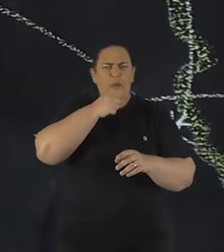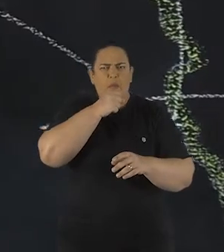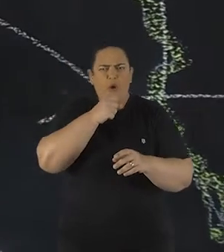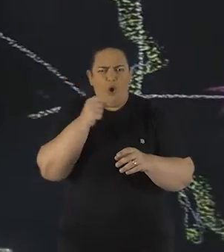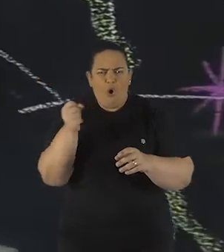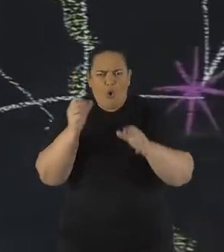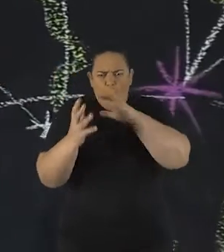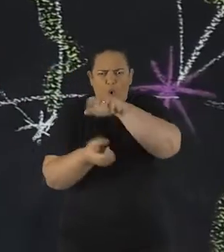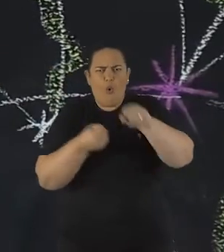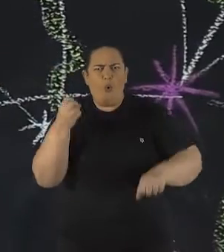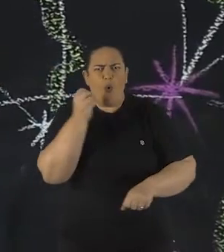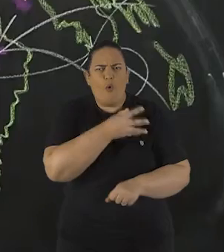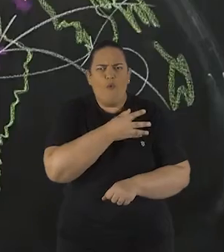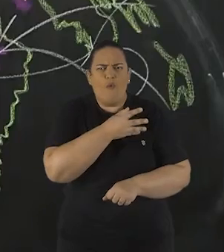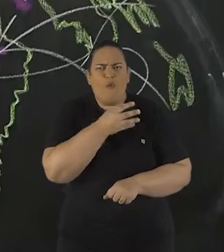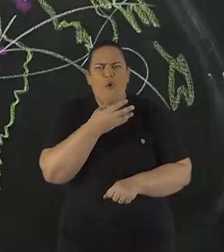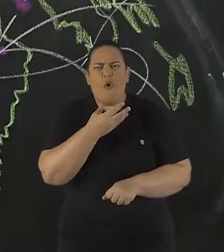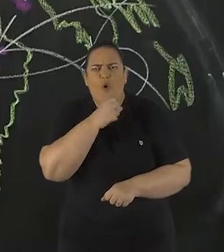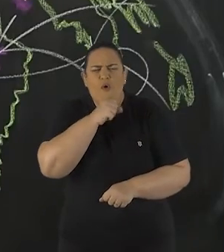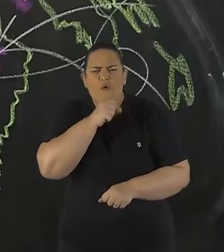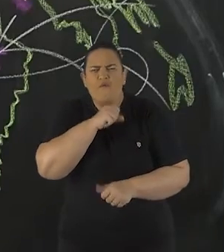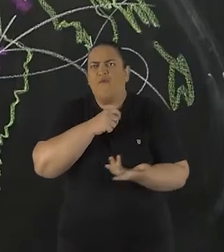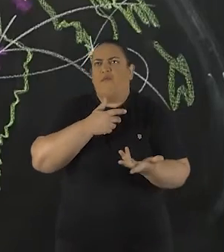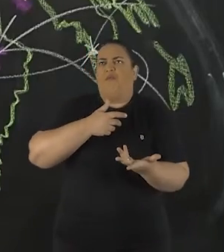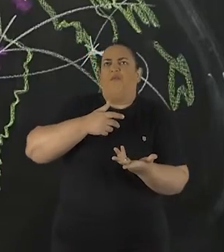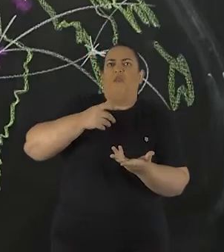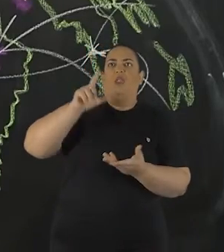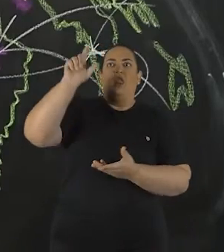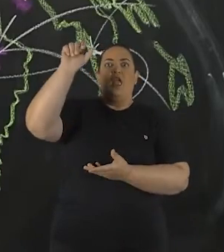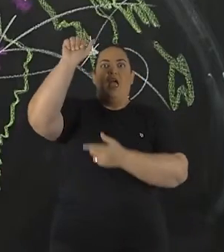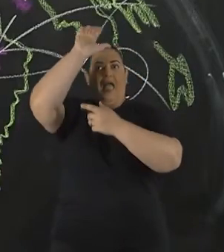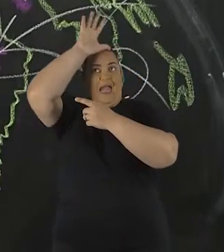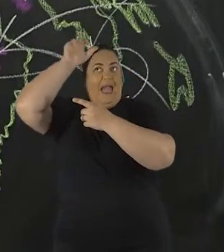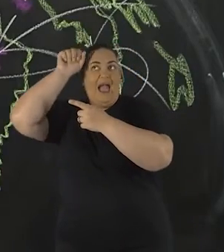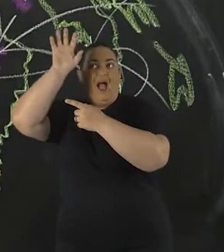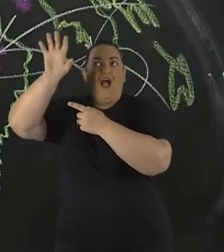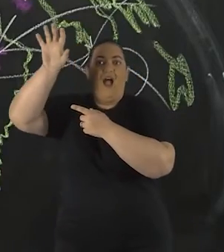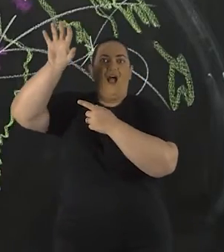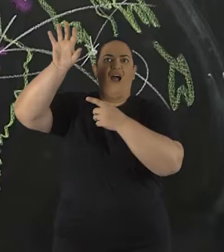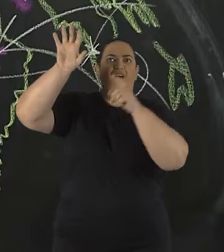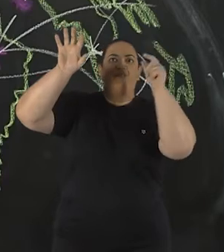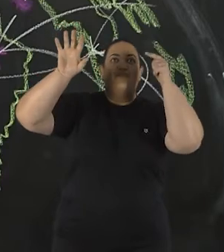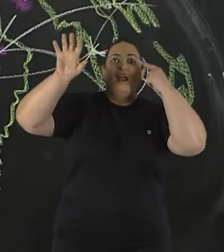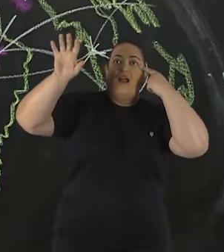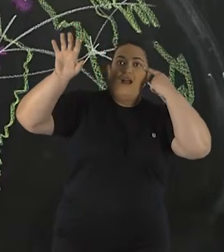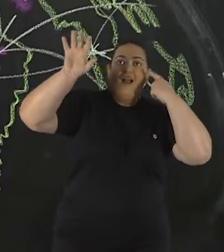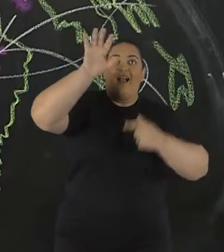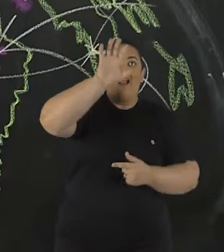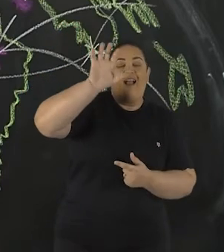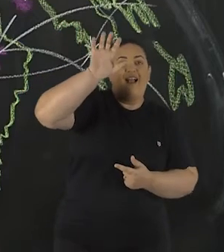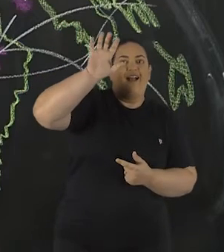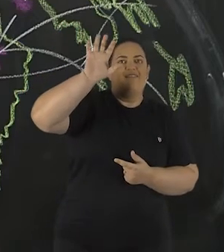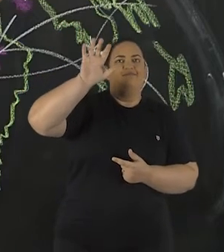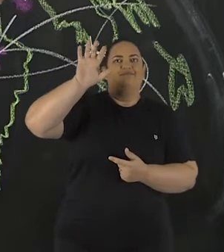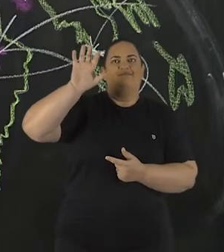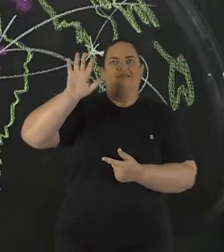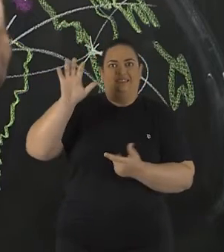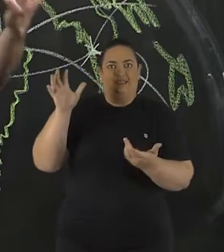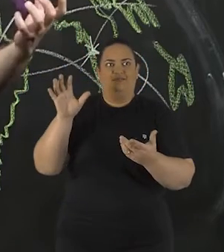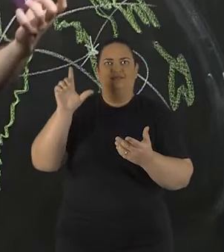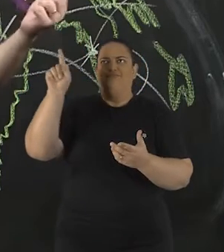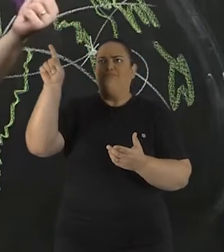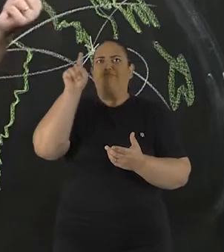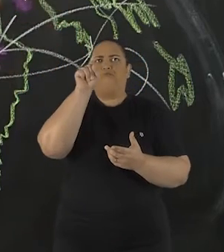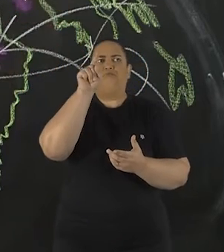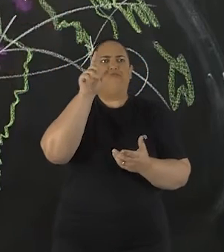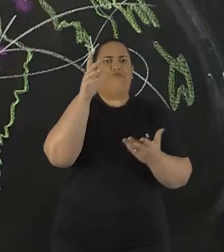tinha muito contato com a fauna, a flora, as características vegetais e animais do novo continente,